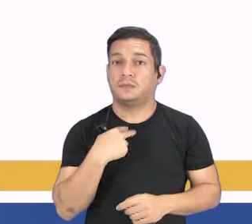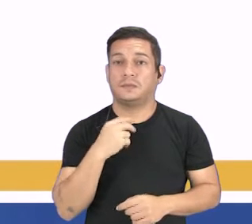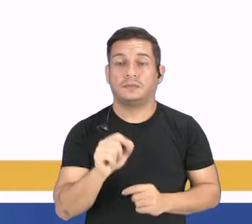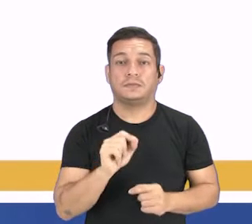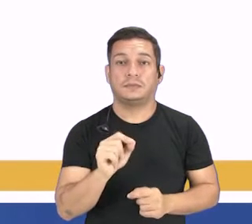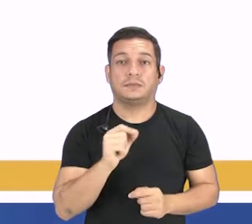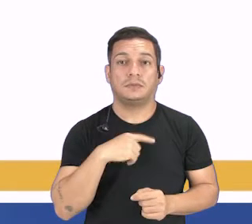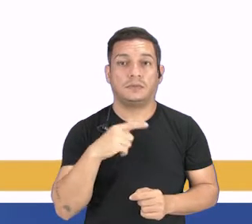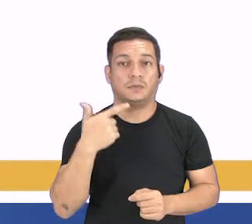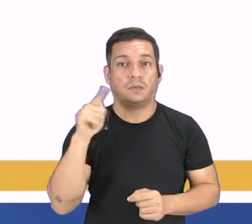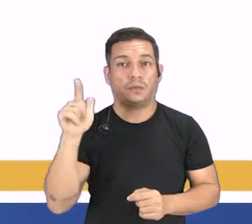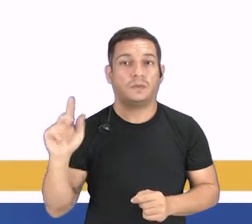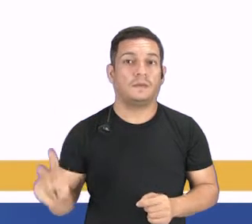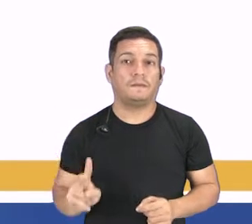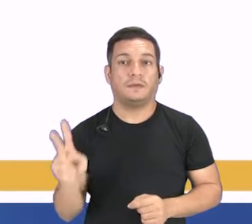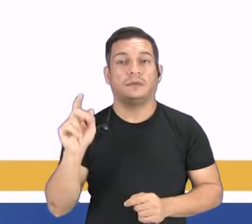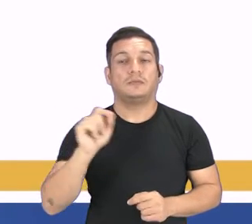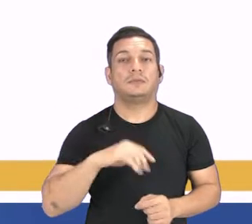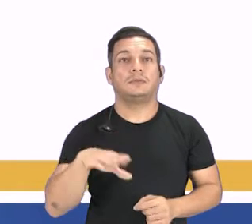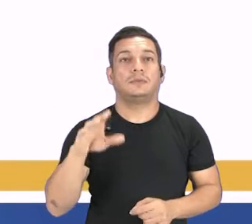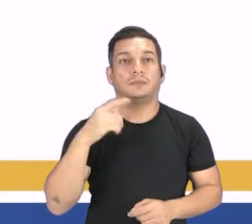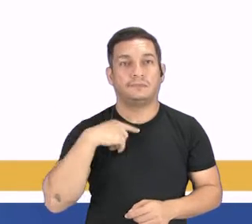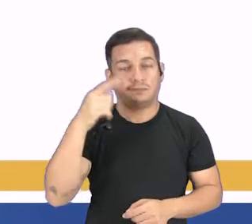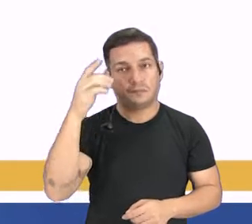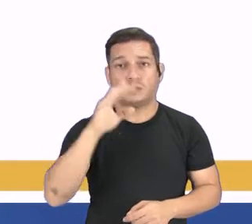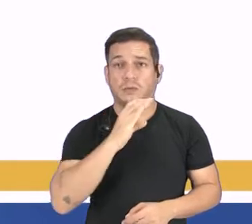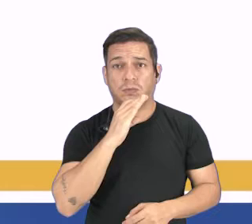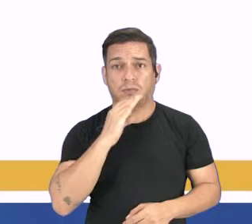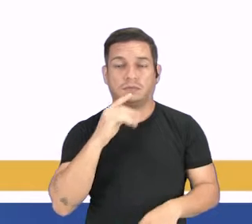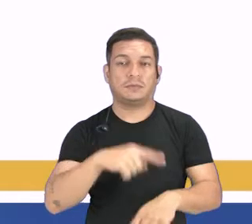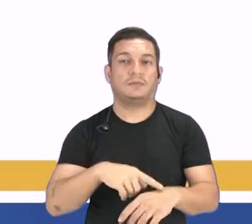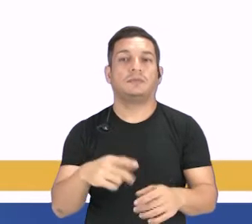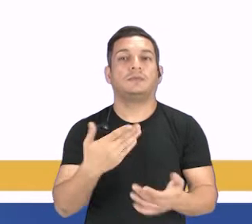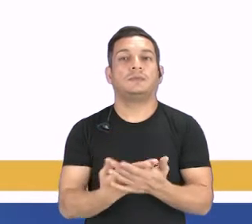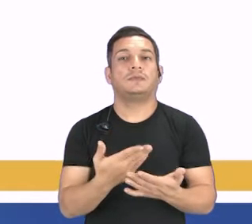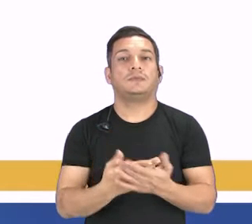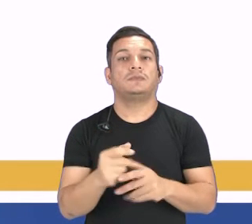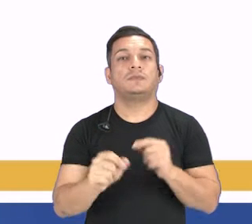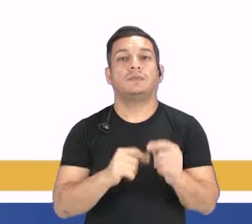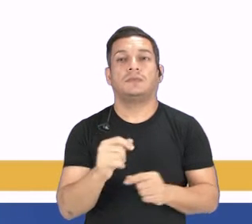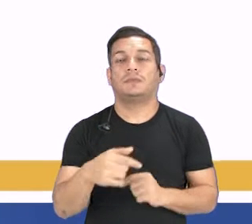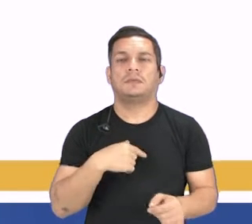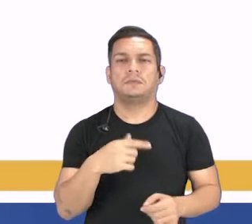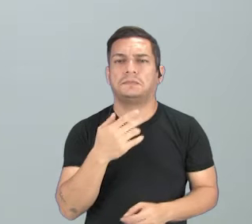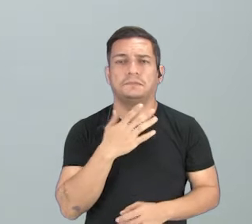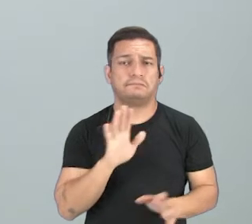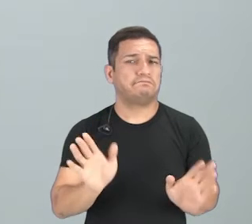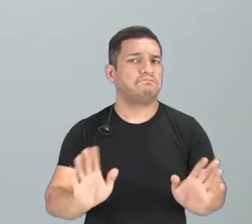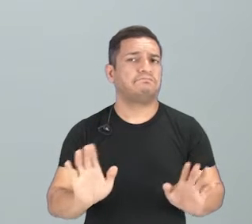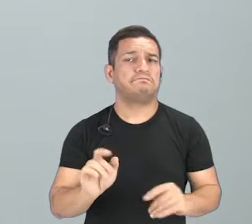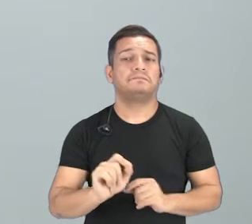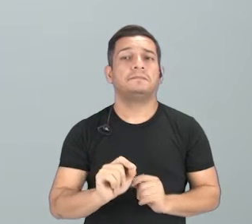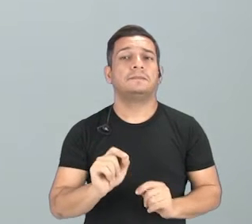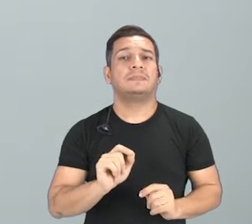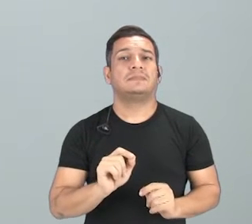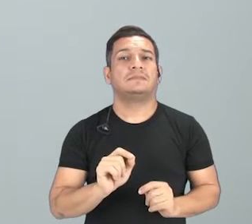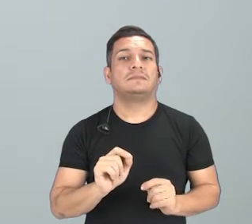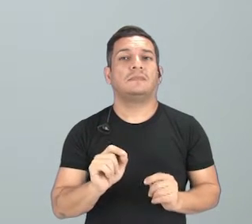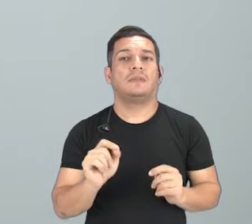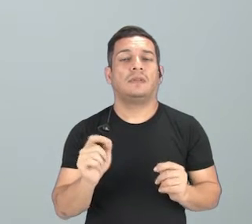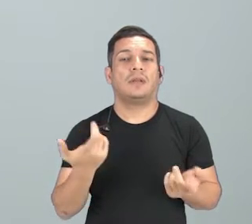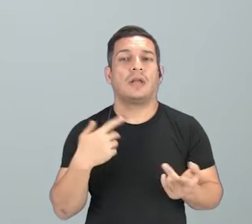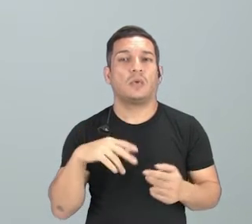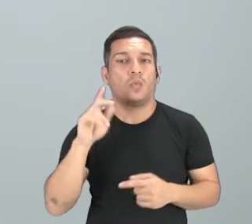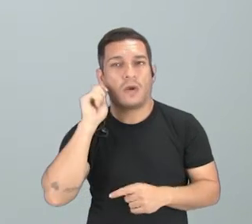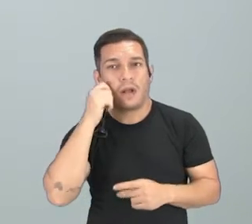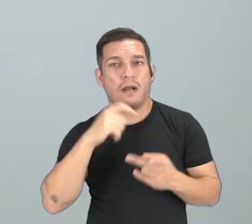atender a nenhum outro valor senão cognitivo. Na hora que o cientista está estudando, ele não vai se importar, ou não deve se importar com raça,